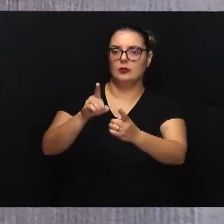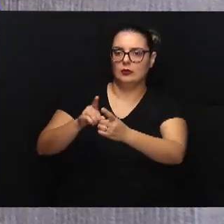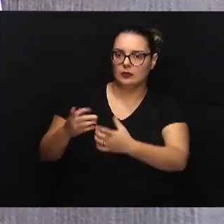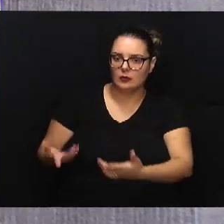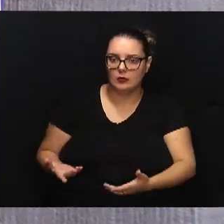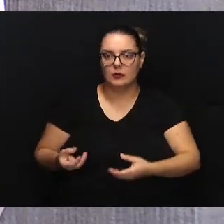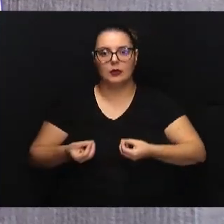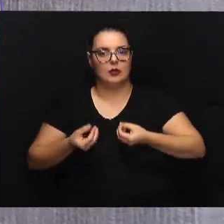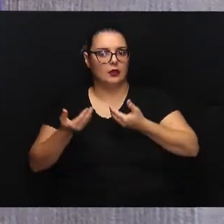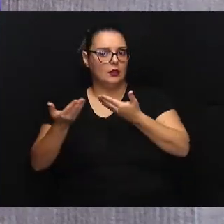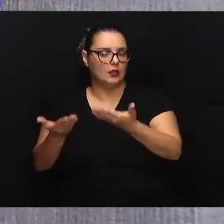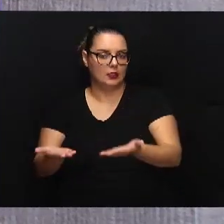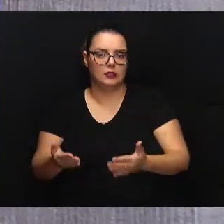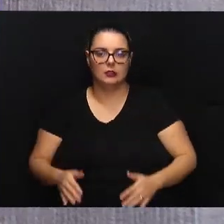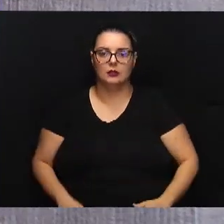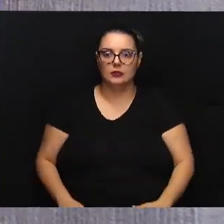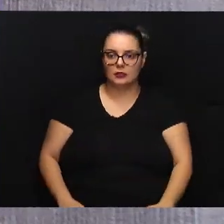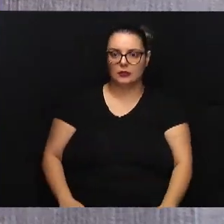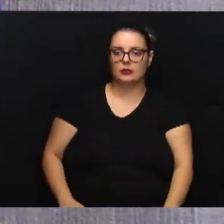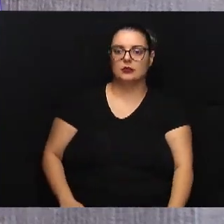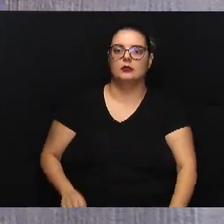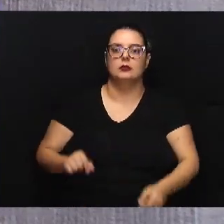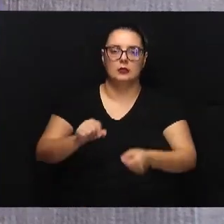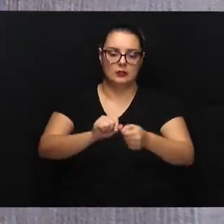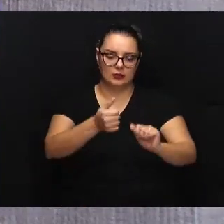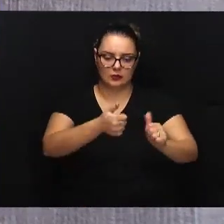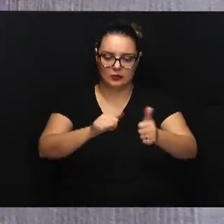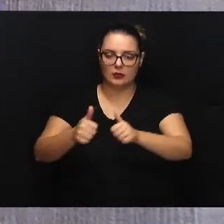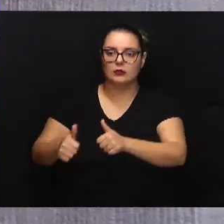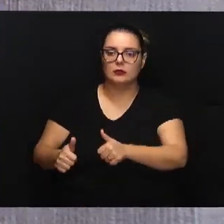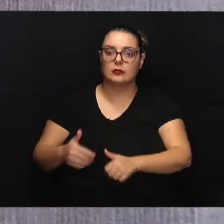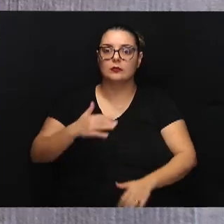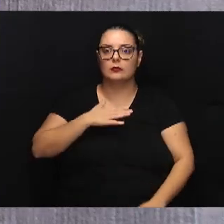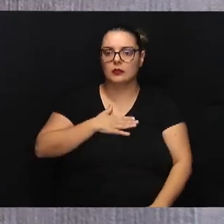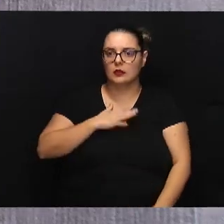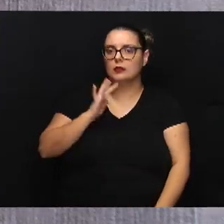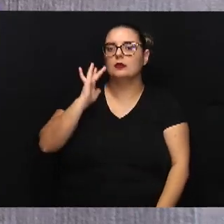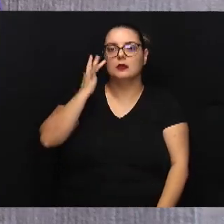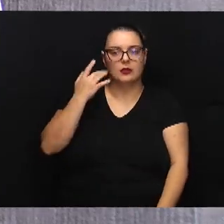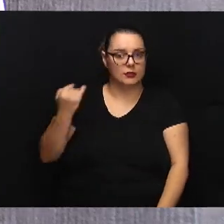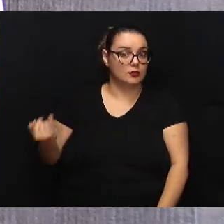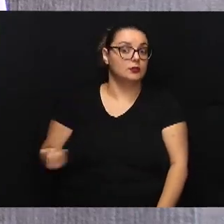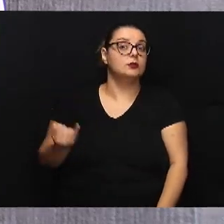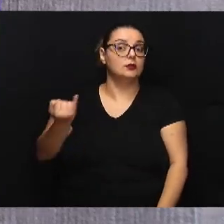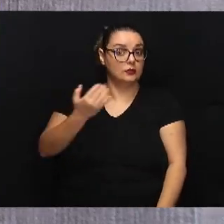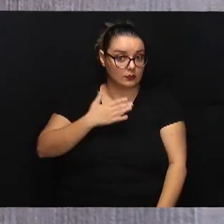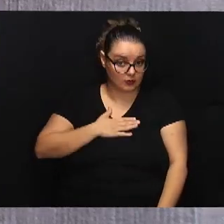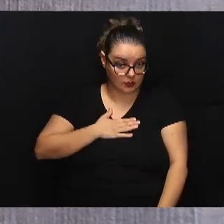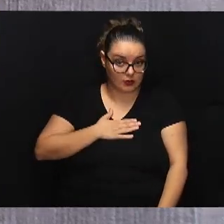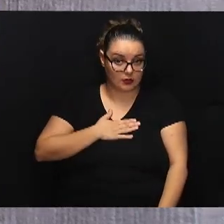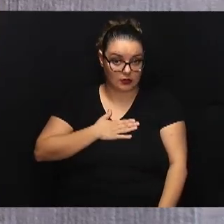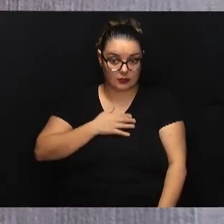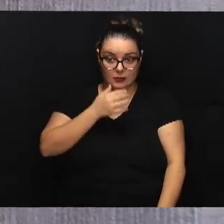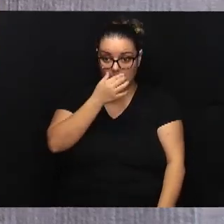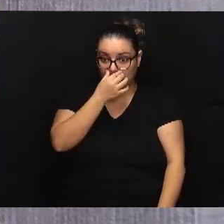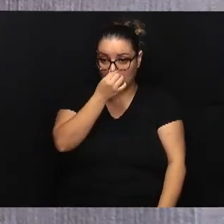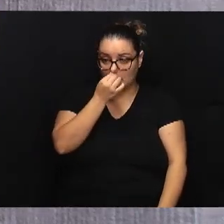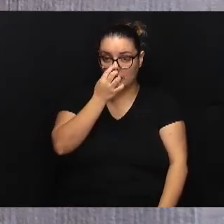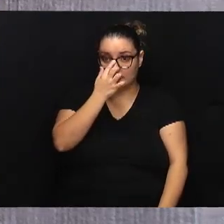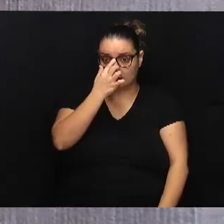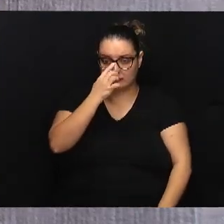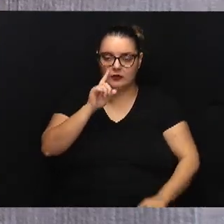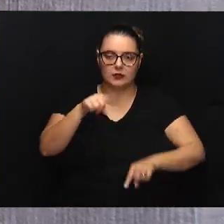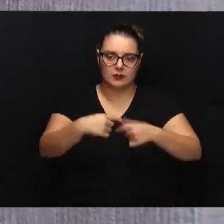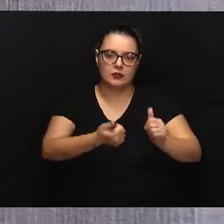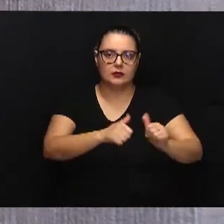entrega. Então, ele faz essa avaliação para mim, que eu acho que é uma coisa extremamente importante. Fora as avaliações que